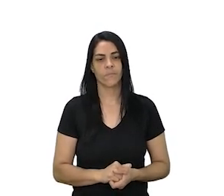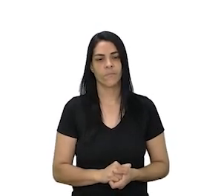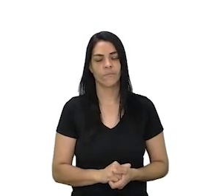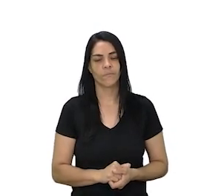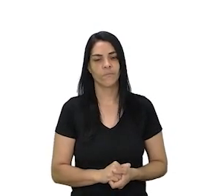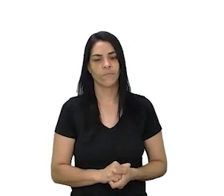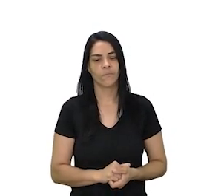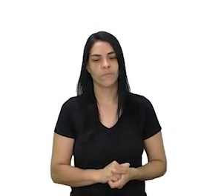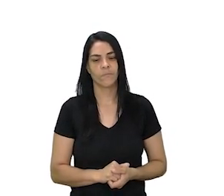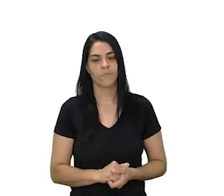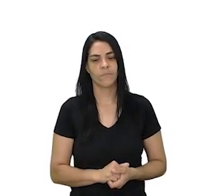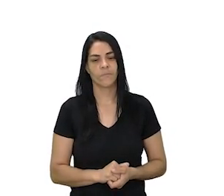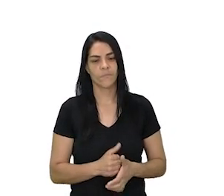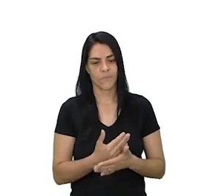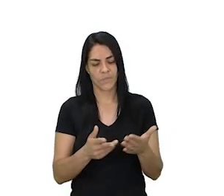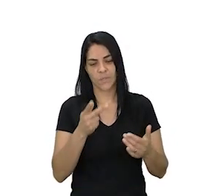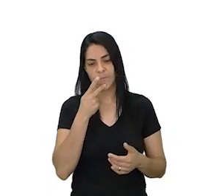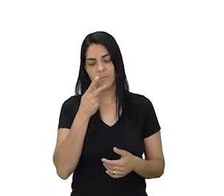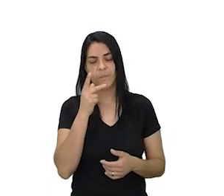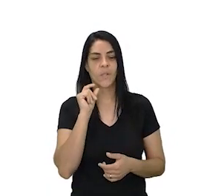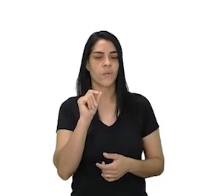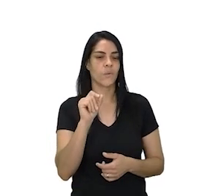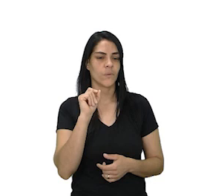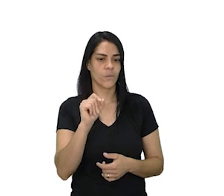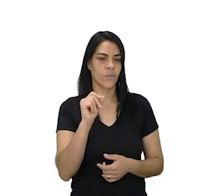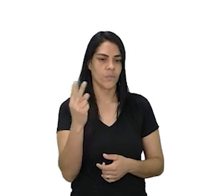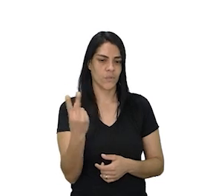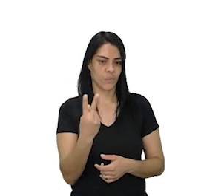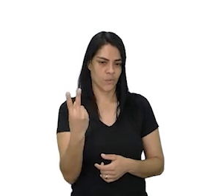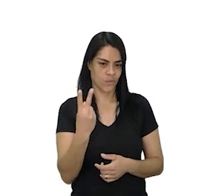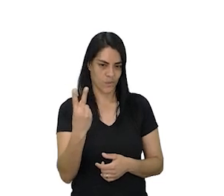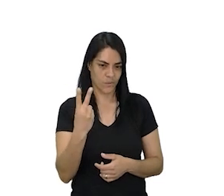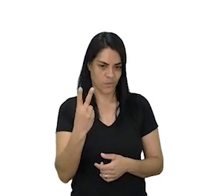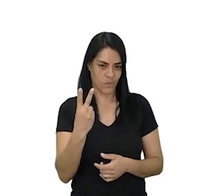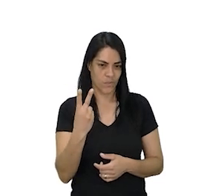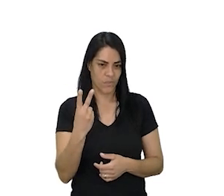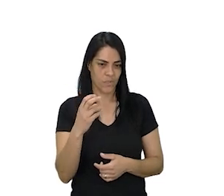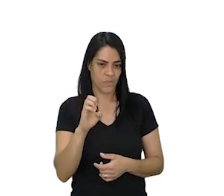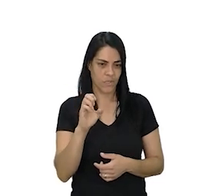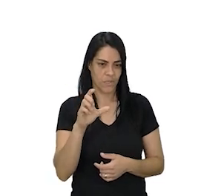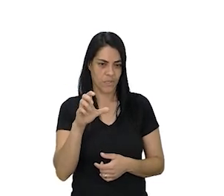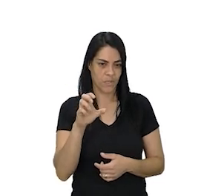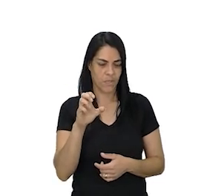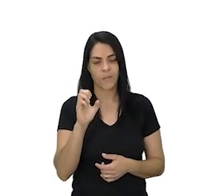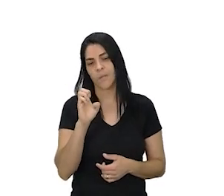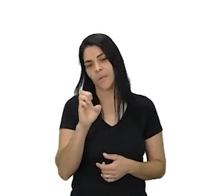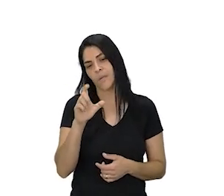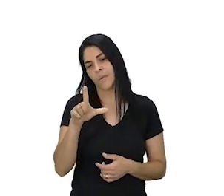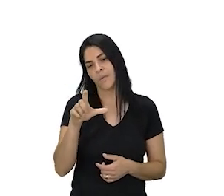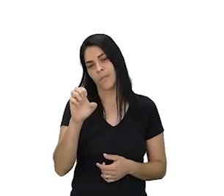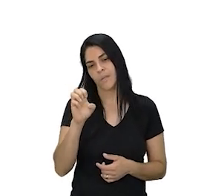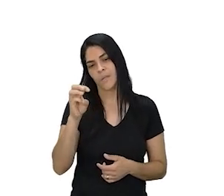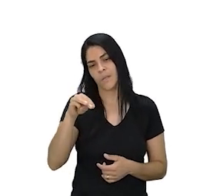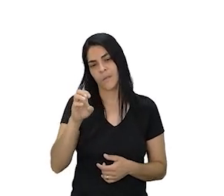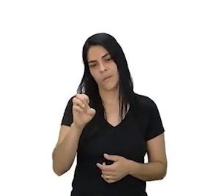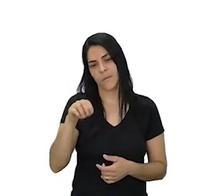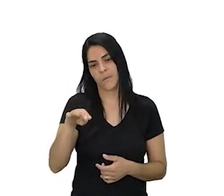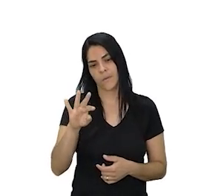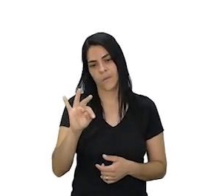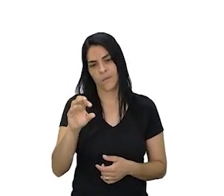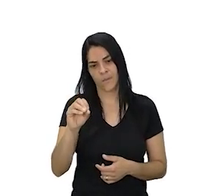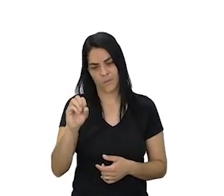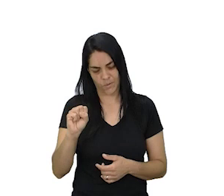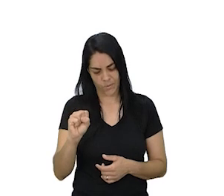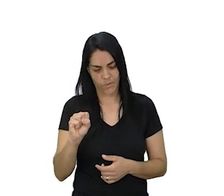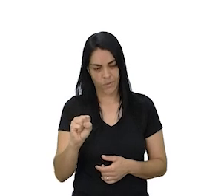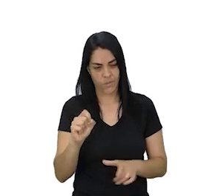Bom, a gente está falando aqui, né, desses 2 grandes elementos conceituais aqui, que é a questão do